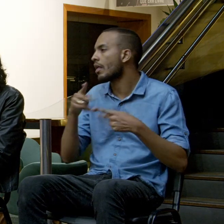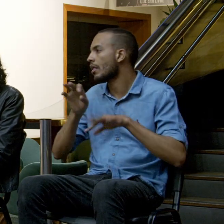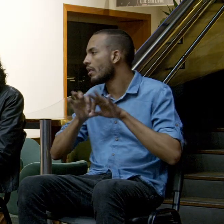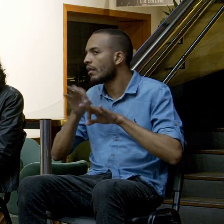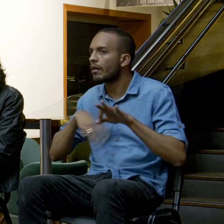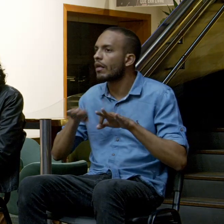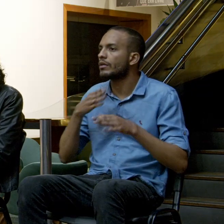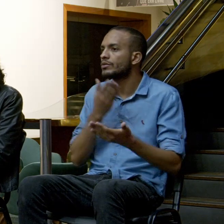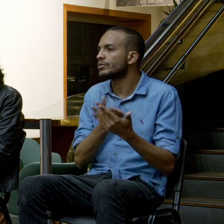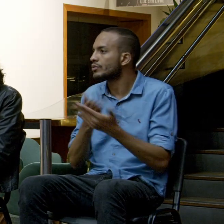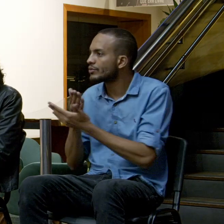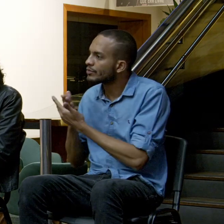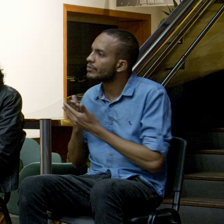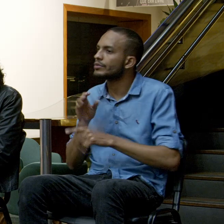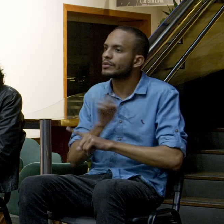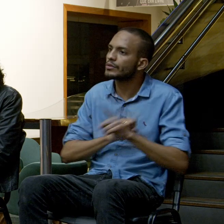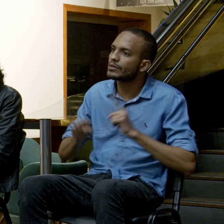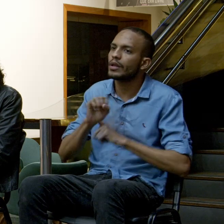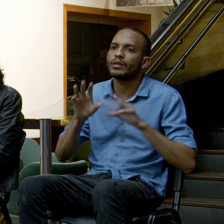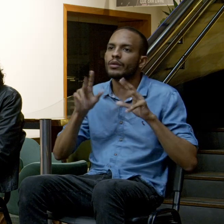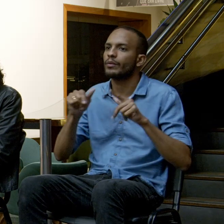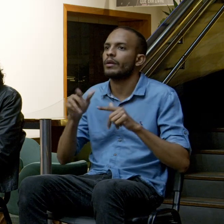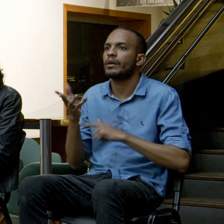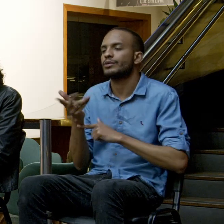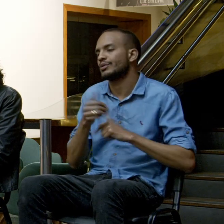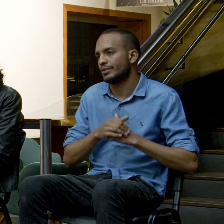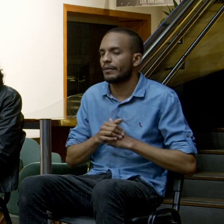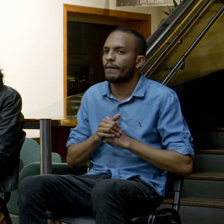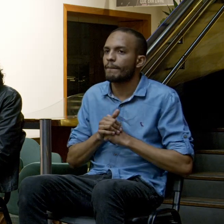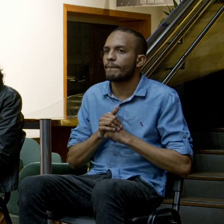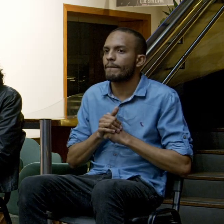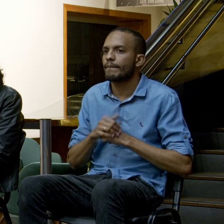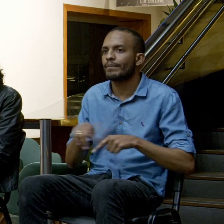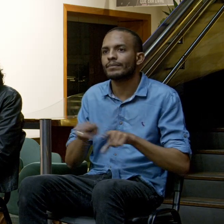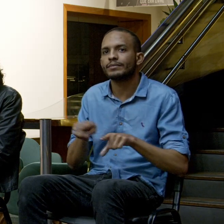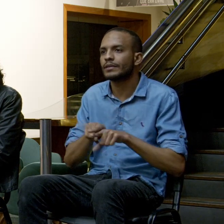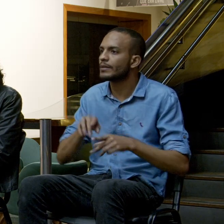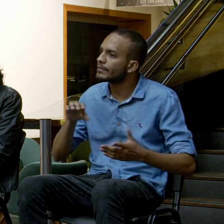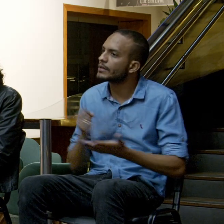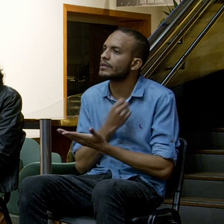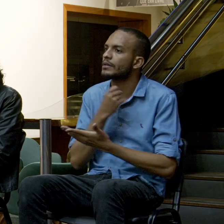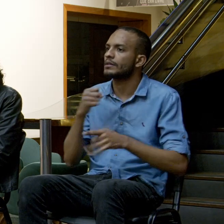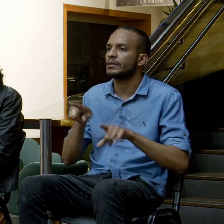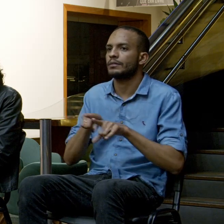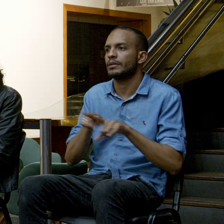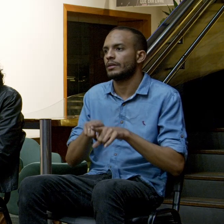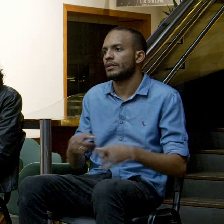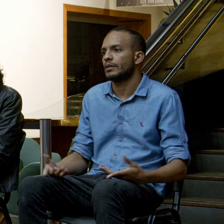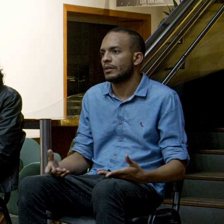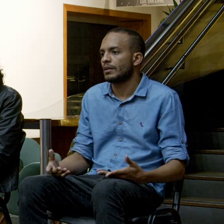dinâmica antropofágica de todo artista, né? Assim, de se apropriar